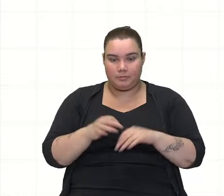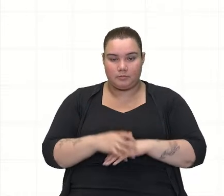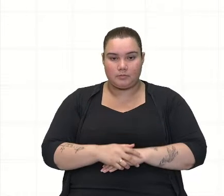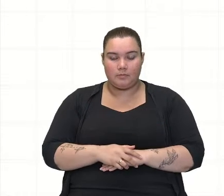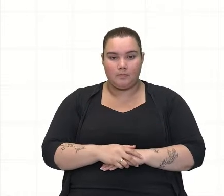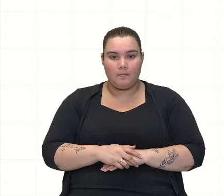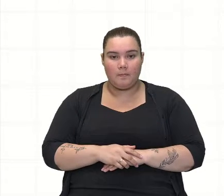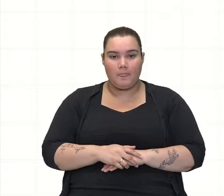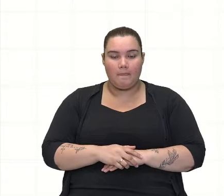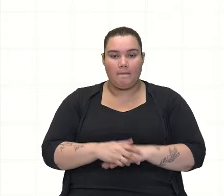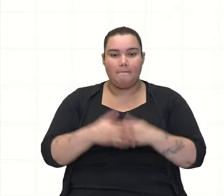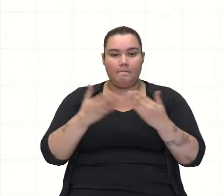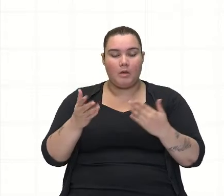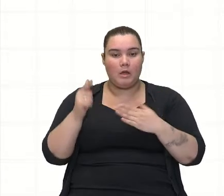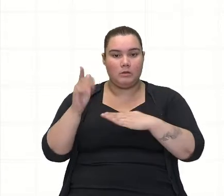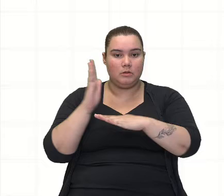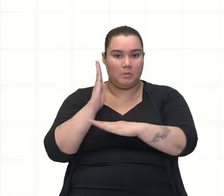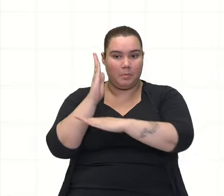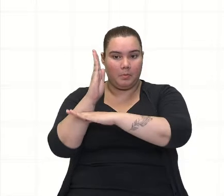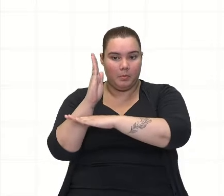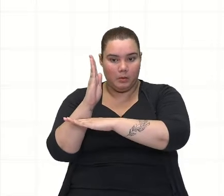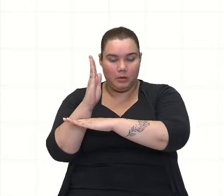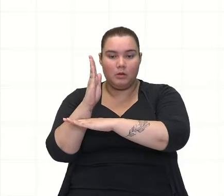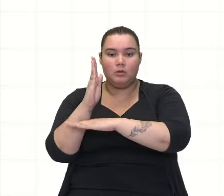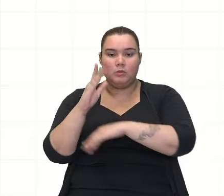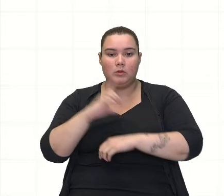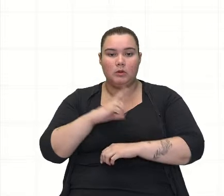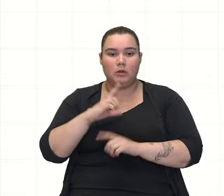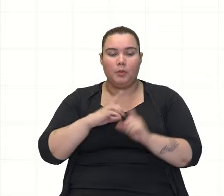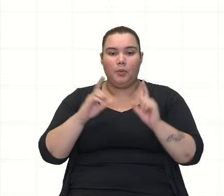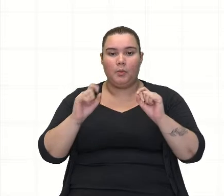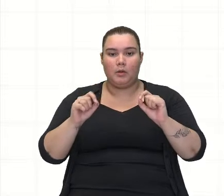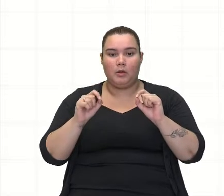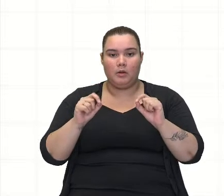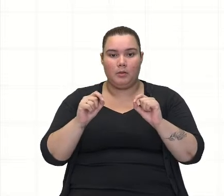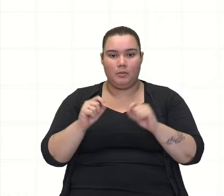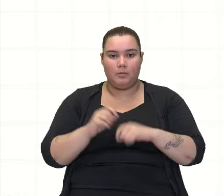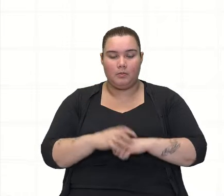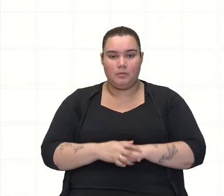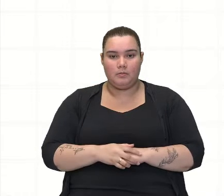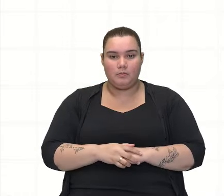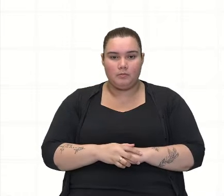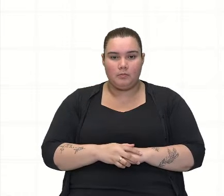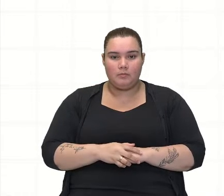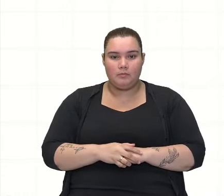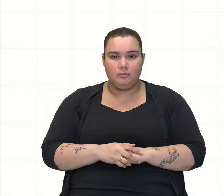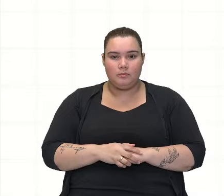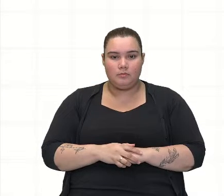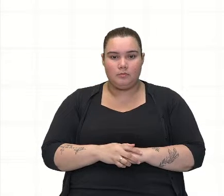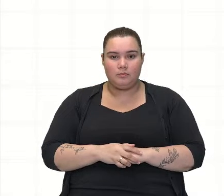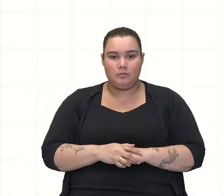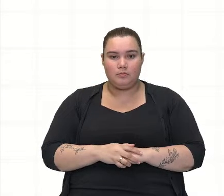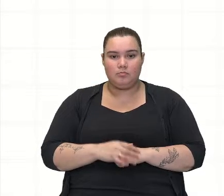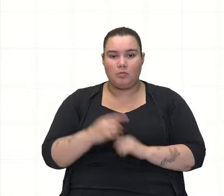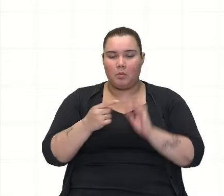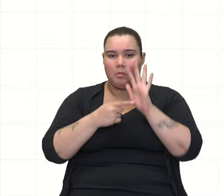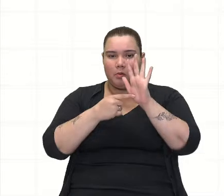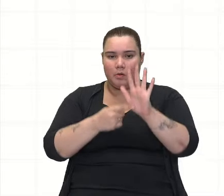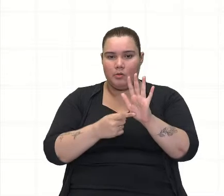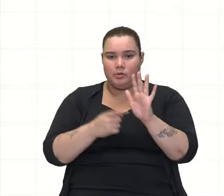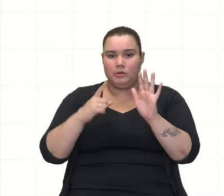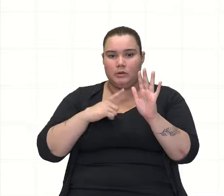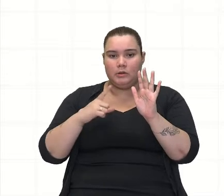E aqui no plano cartesiano, o que a gente... Vamos fazer aqui uma breve,